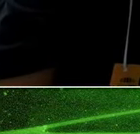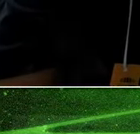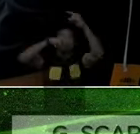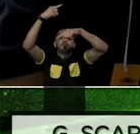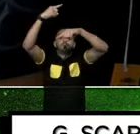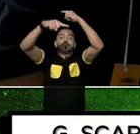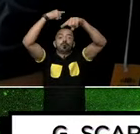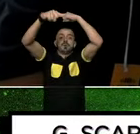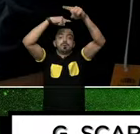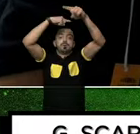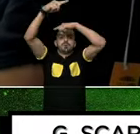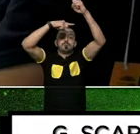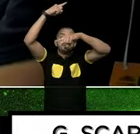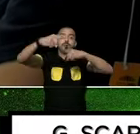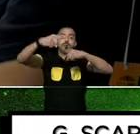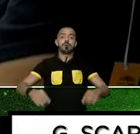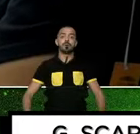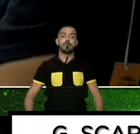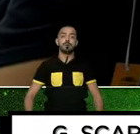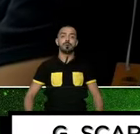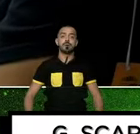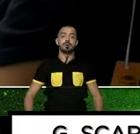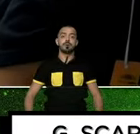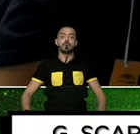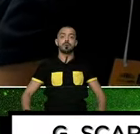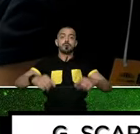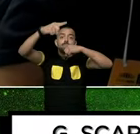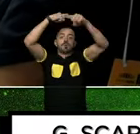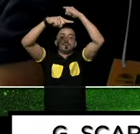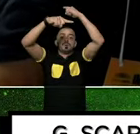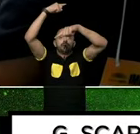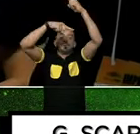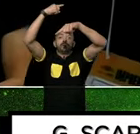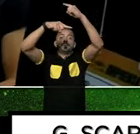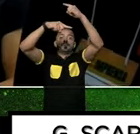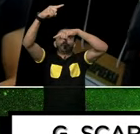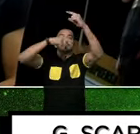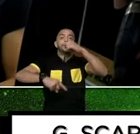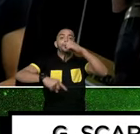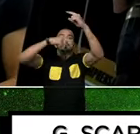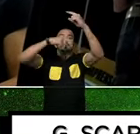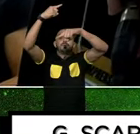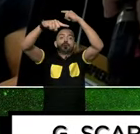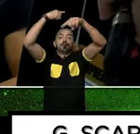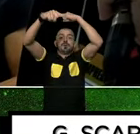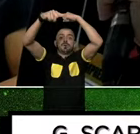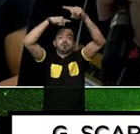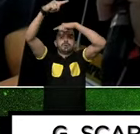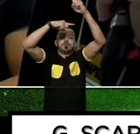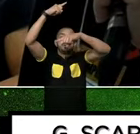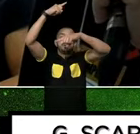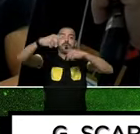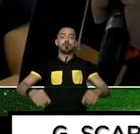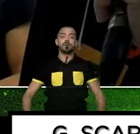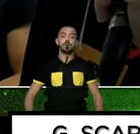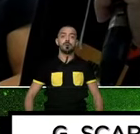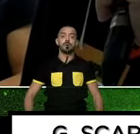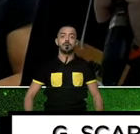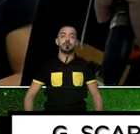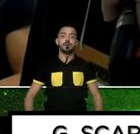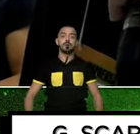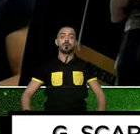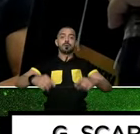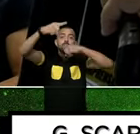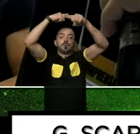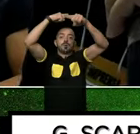saravia Ô gente o o hul jogou muito fez o gol dele foi importantíssimo mas para fazer esse papel de tirar o espaço apertar